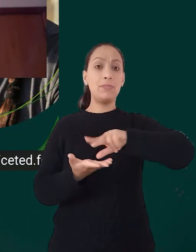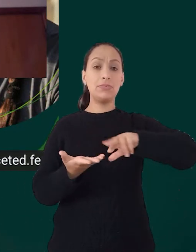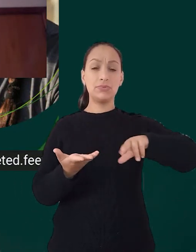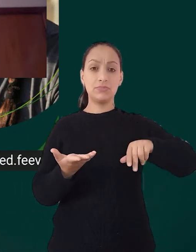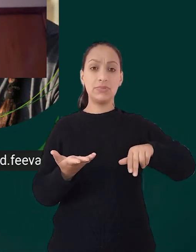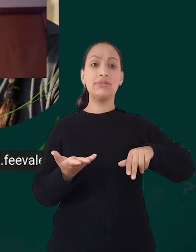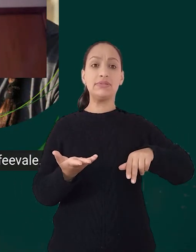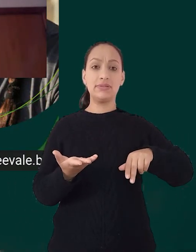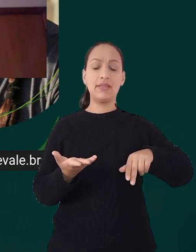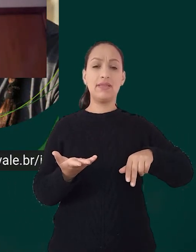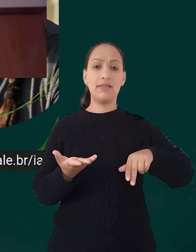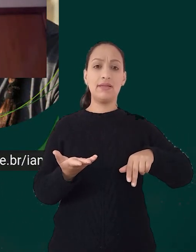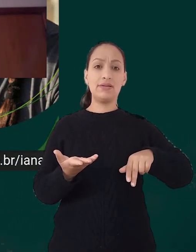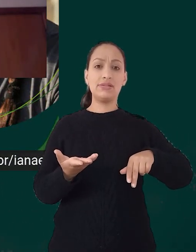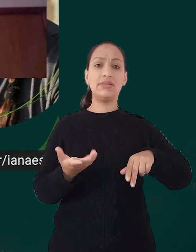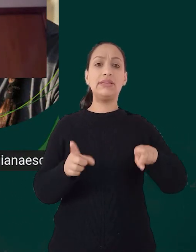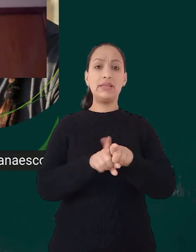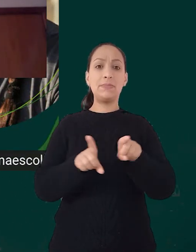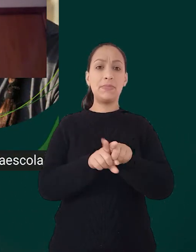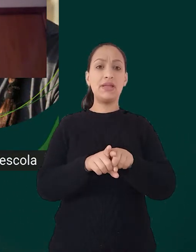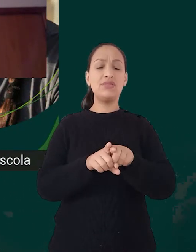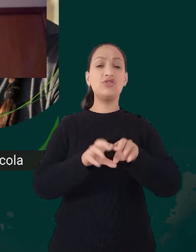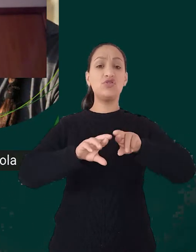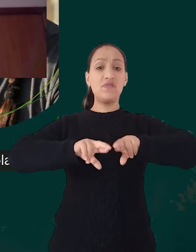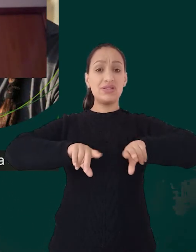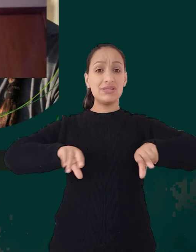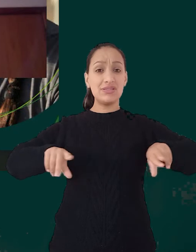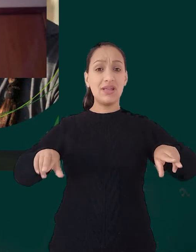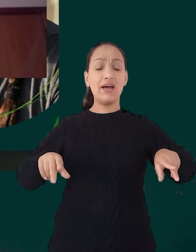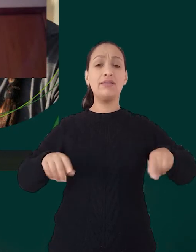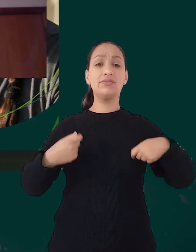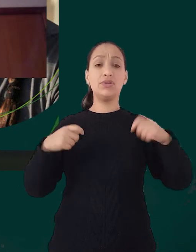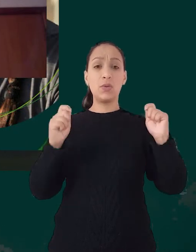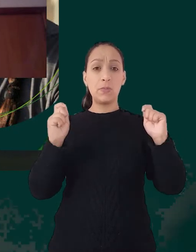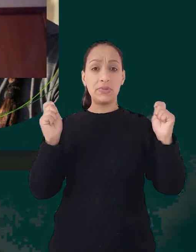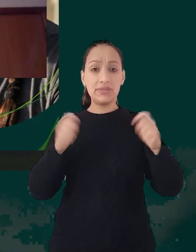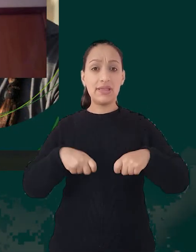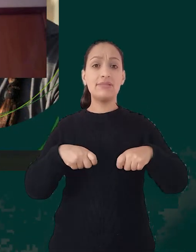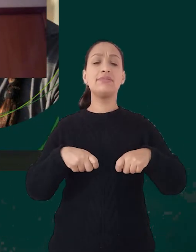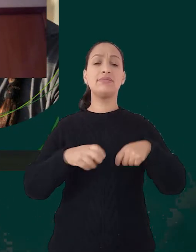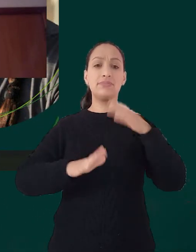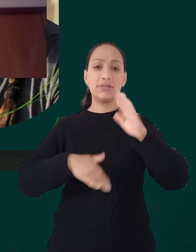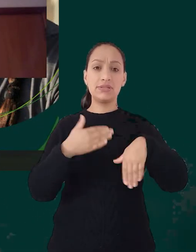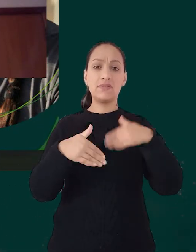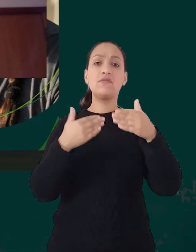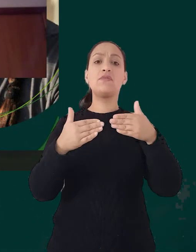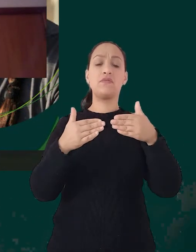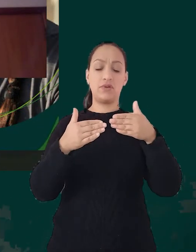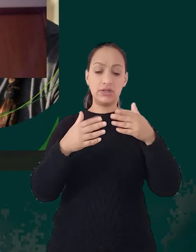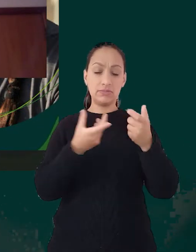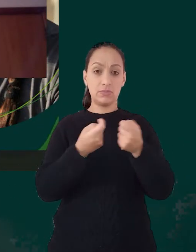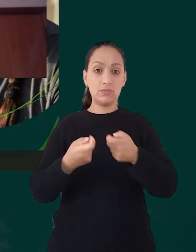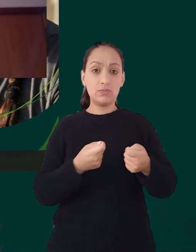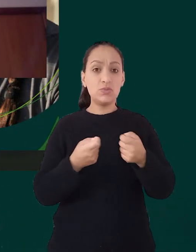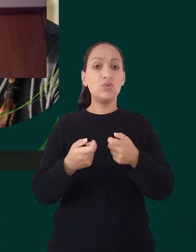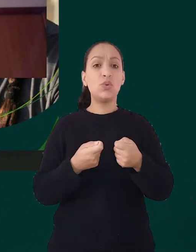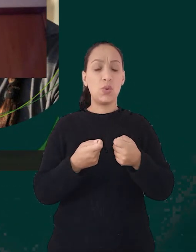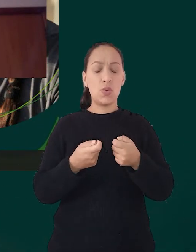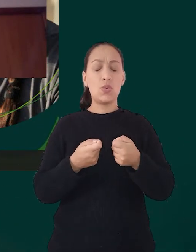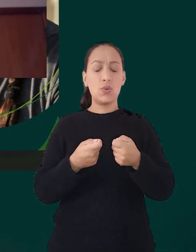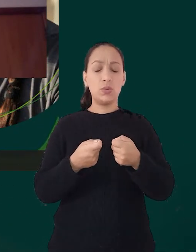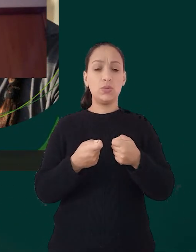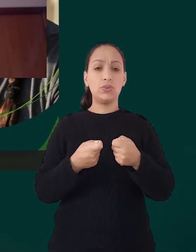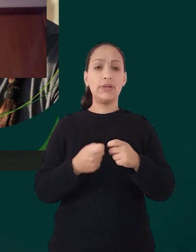multiplicidade, né, e a diversidade de competências para desenvolvimento, né, de um jogo, e